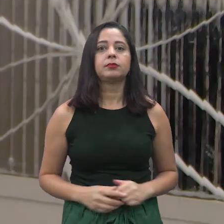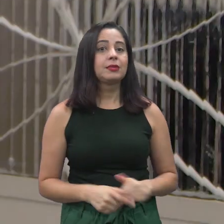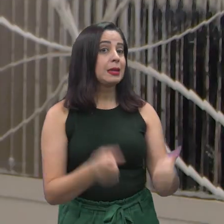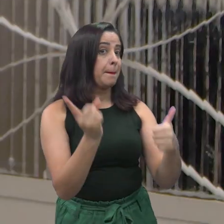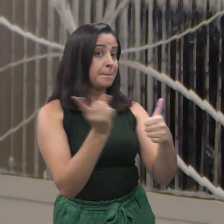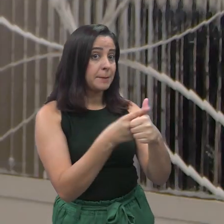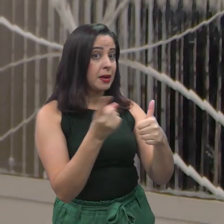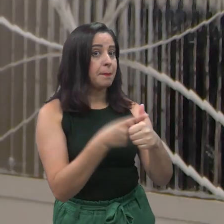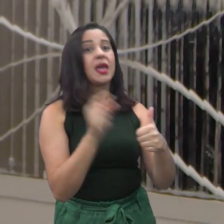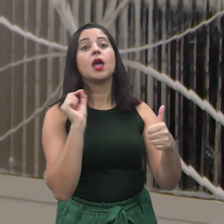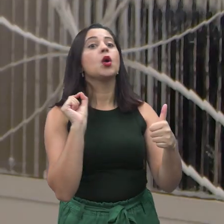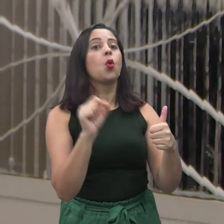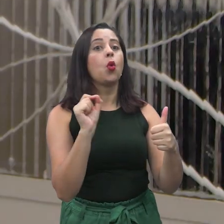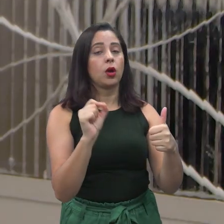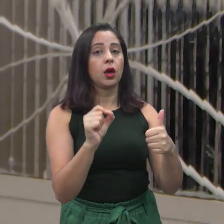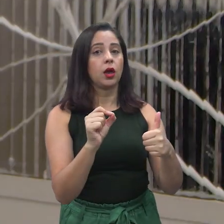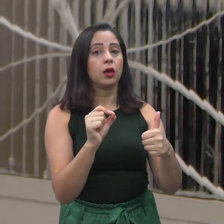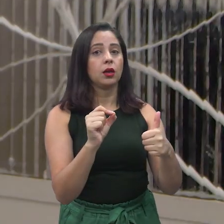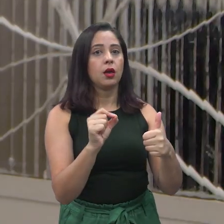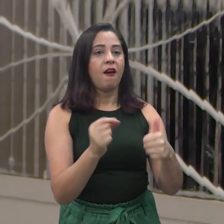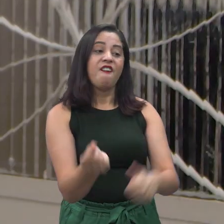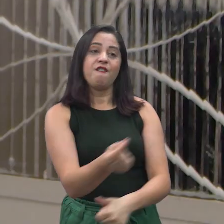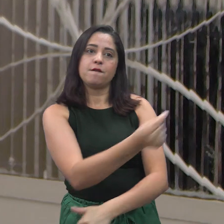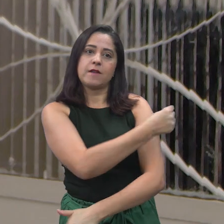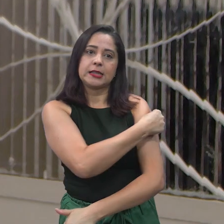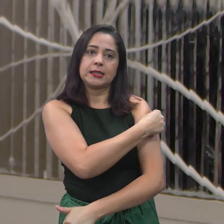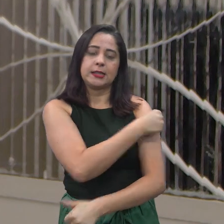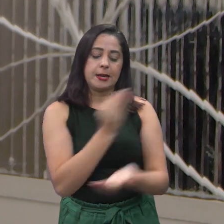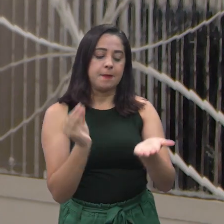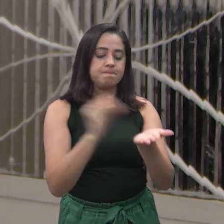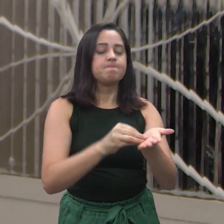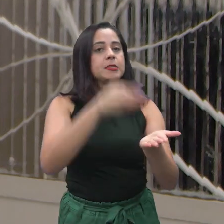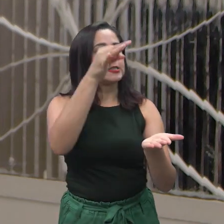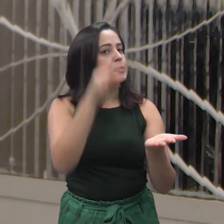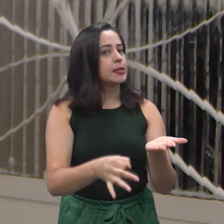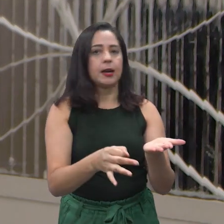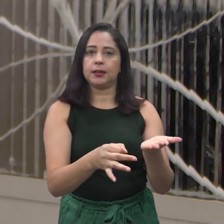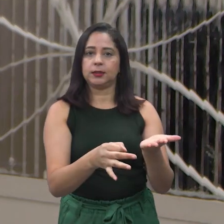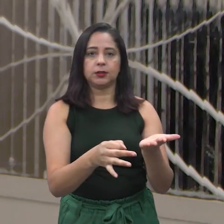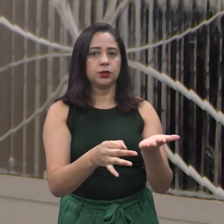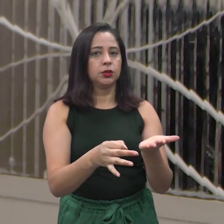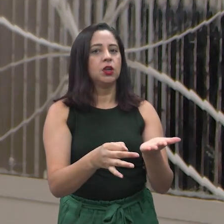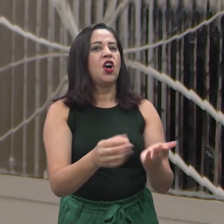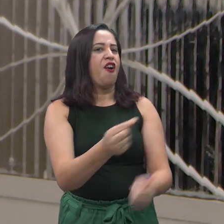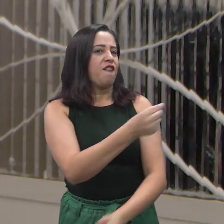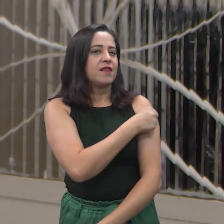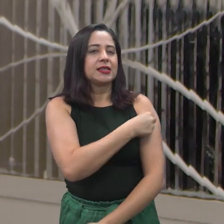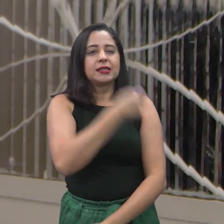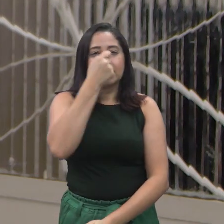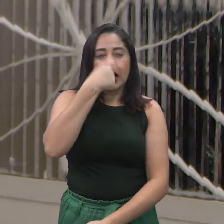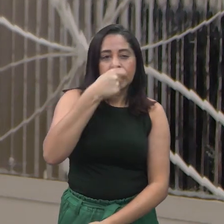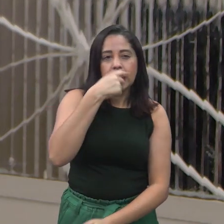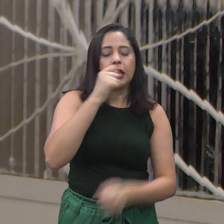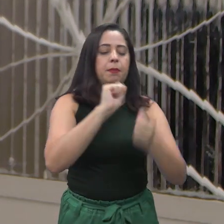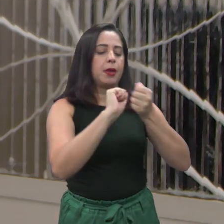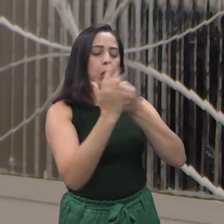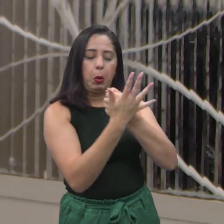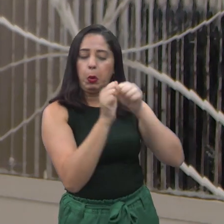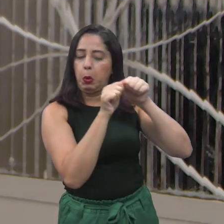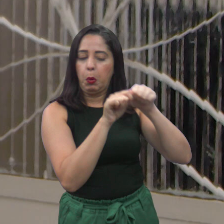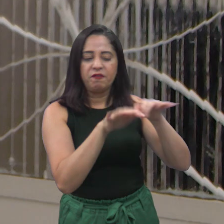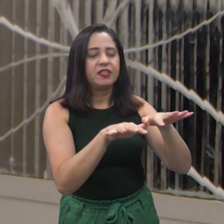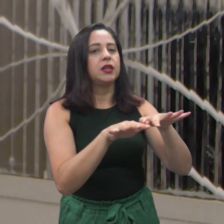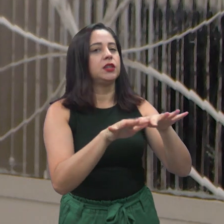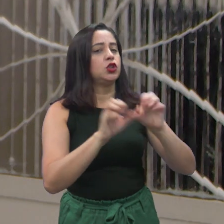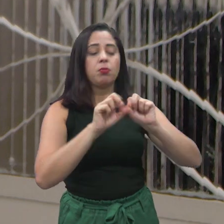Primeira coisa que a gente adotou desde que ela nasceu, vacinação. A gente sempre vacinou, inclusive vacina de gripe, covid, tudo isso a gente adota em